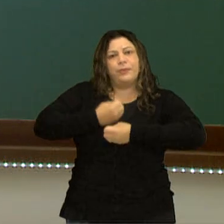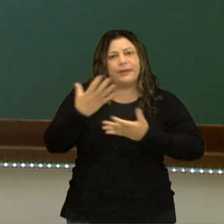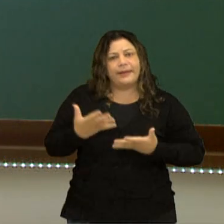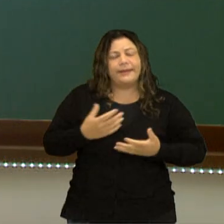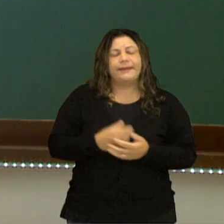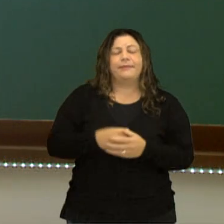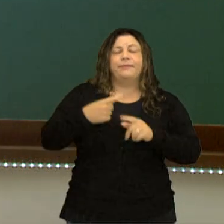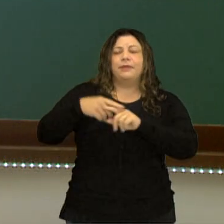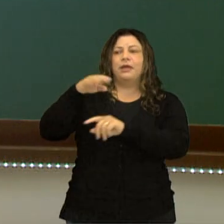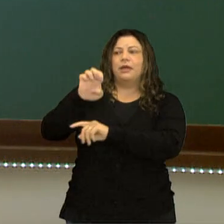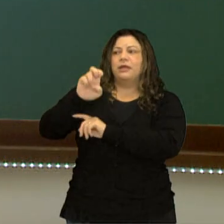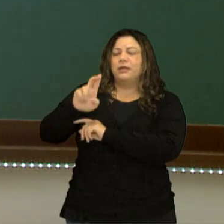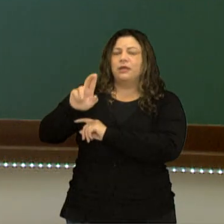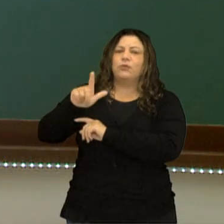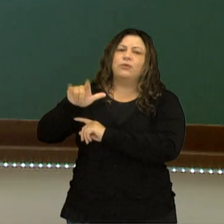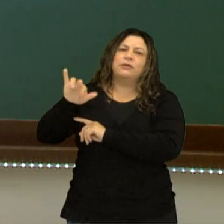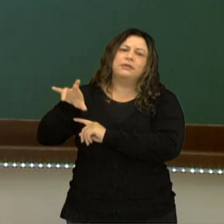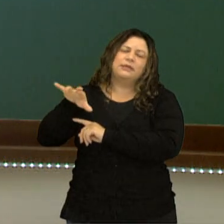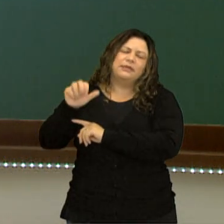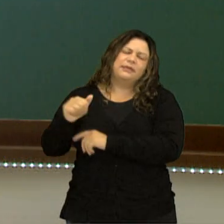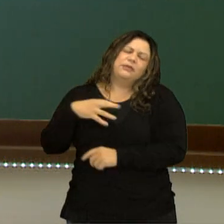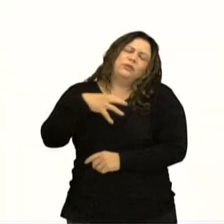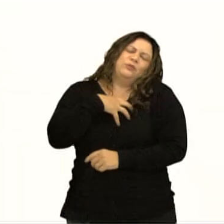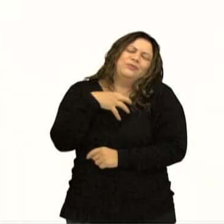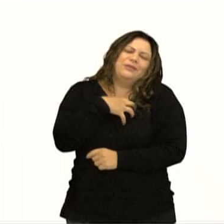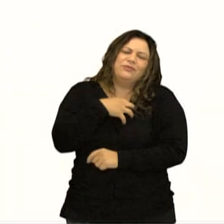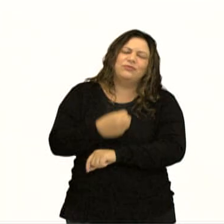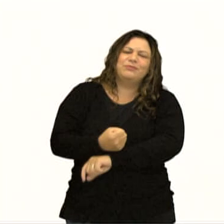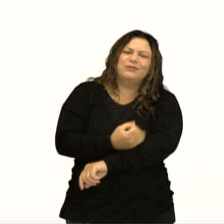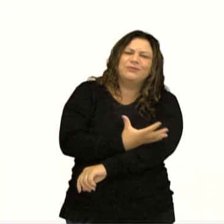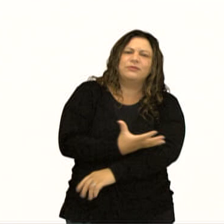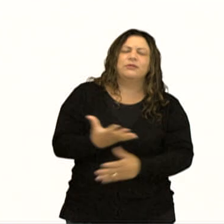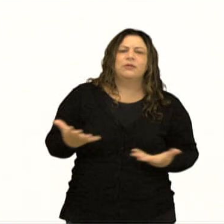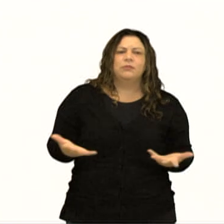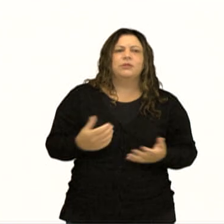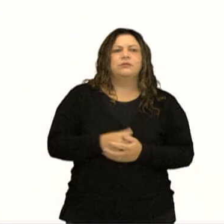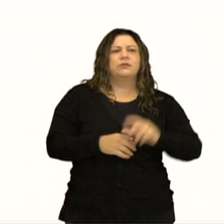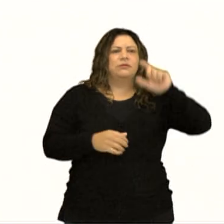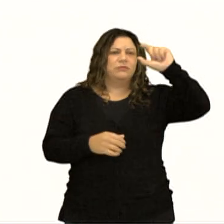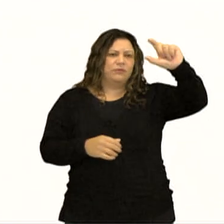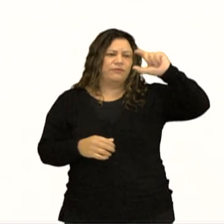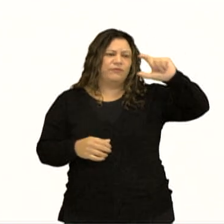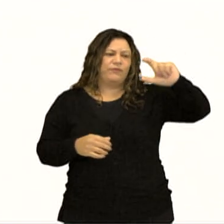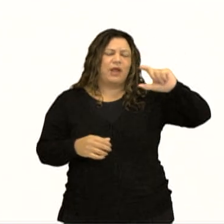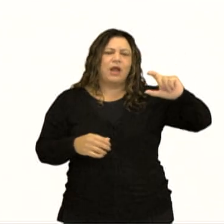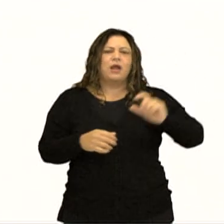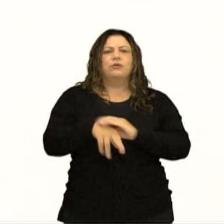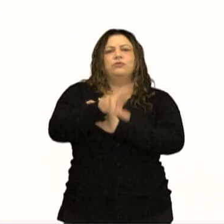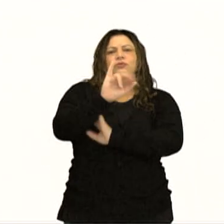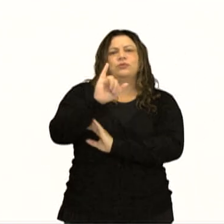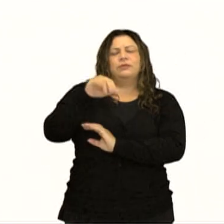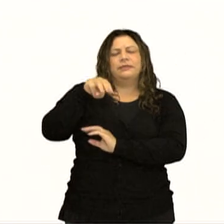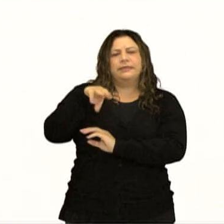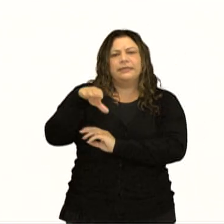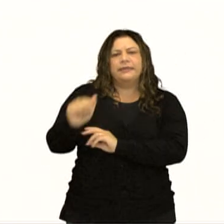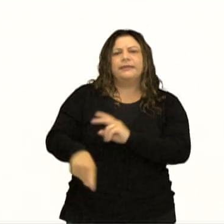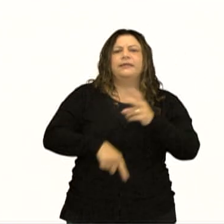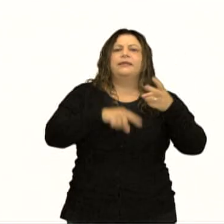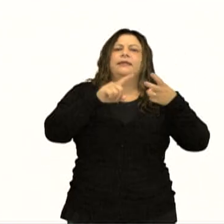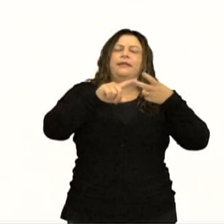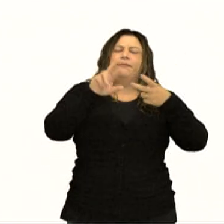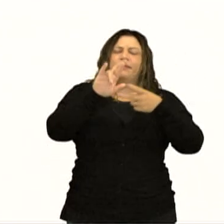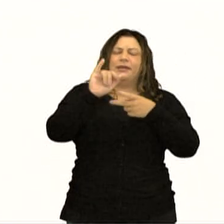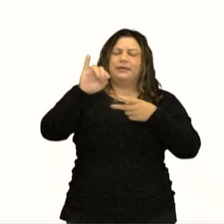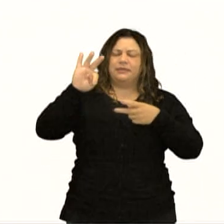eu lírico fala dos seus sentimentos e emoções, e há versos, estrofes, rimas, ritmo e